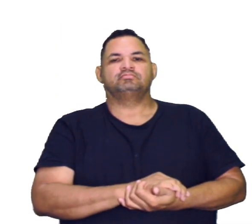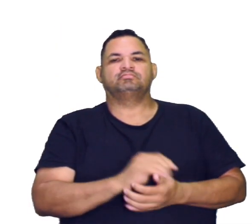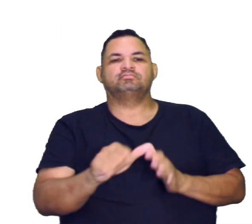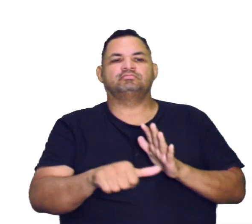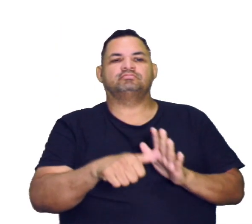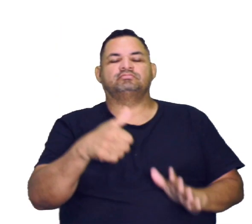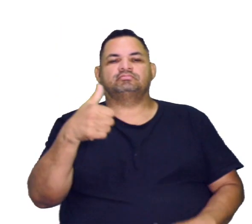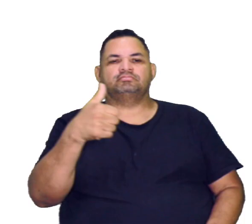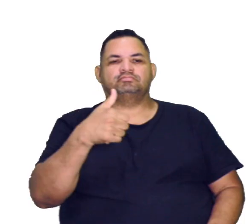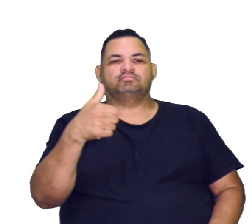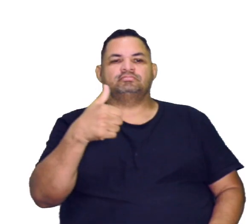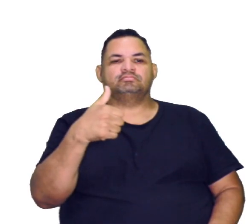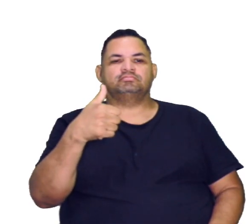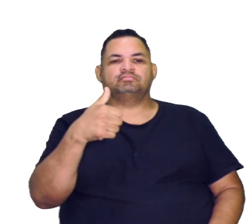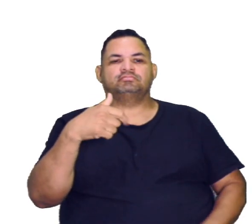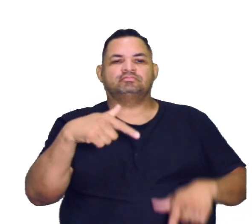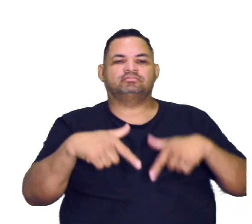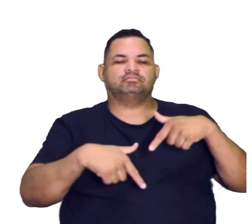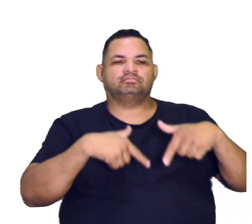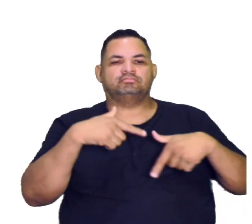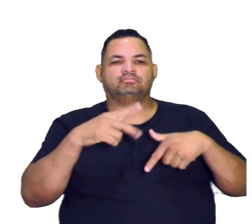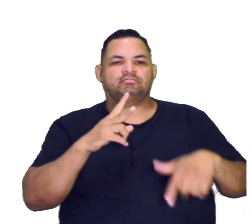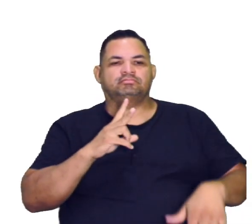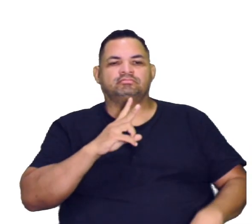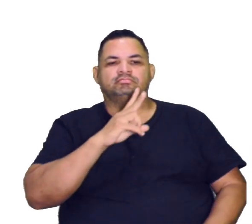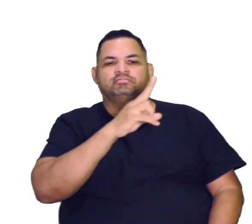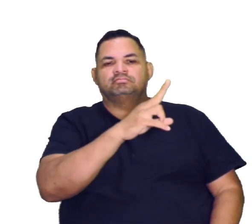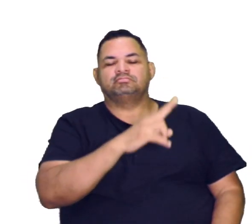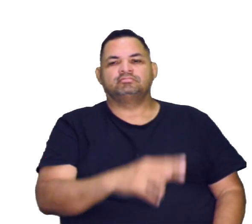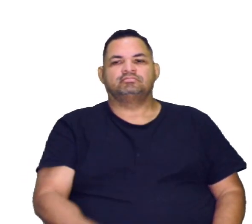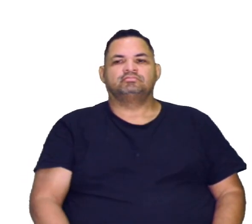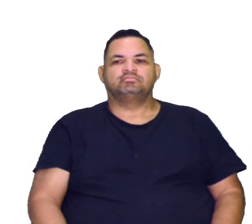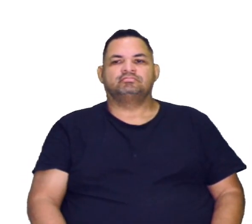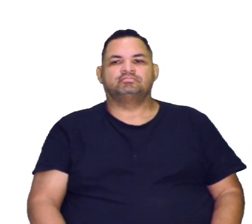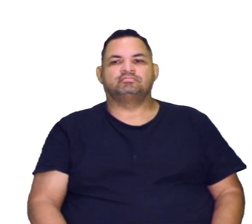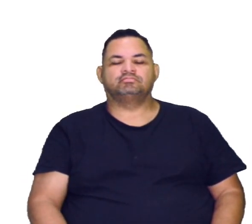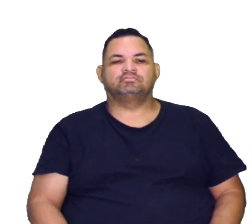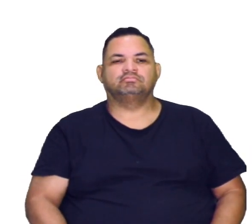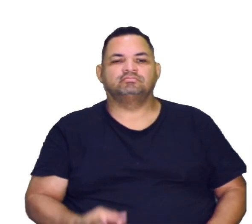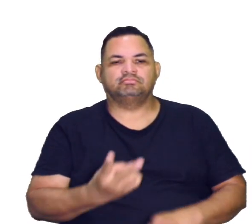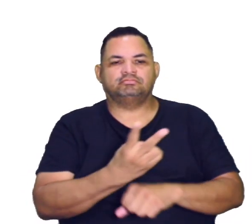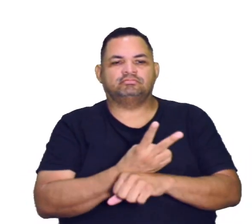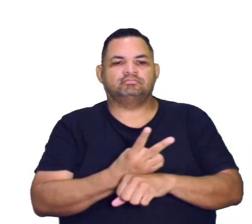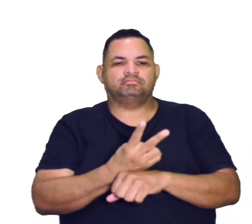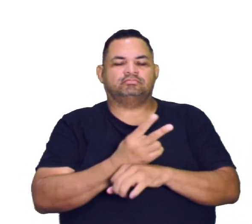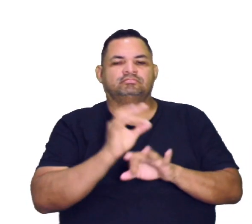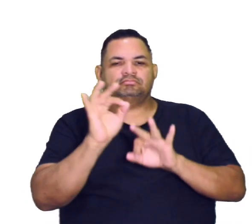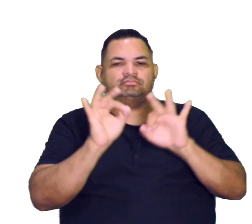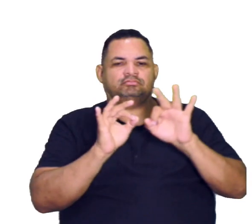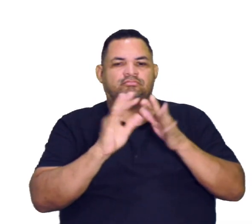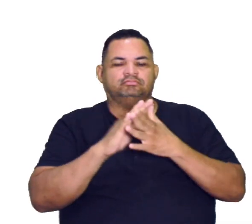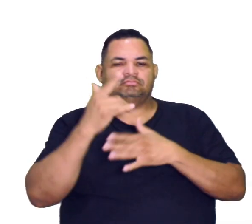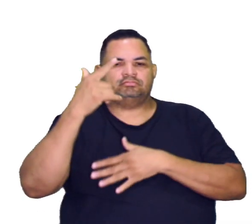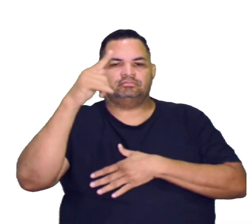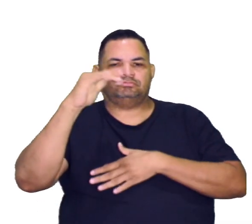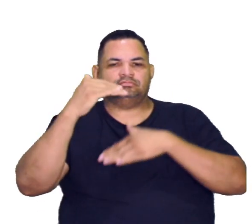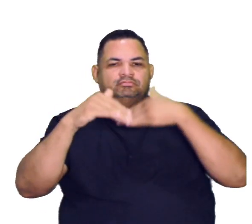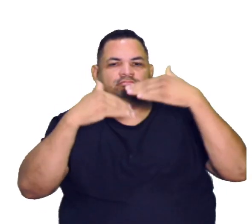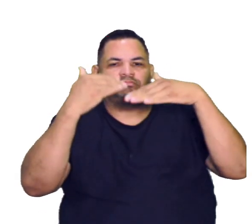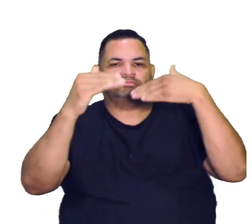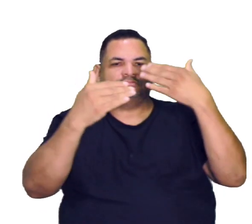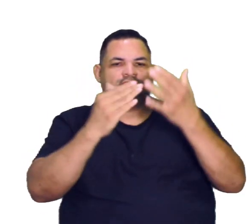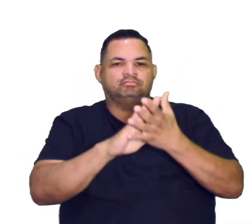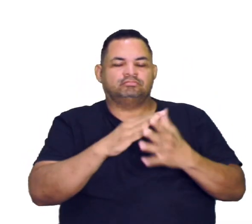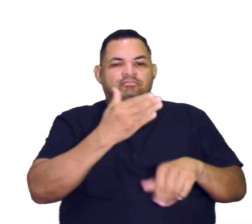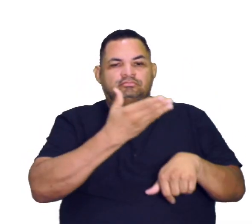Primeira dica, vamos trabalhar força, tá? Buscar uma carga ideal para a gente conseguir avançar aí nos